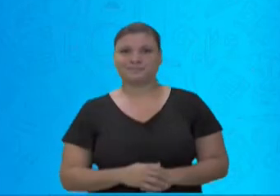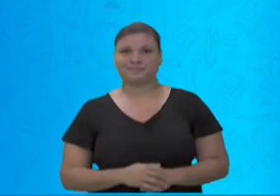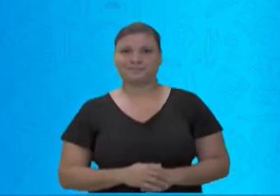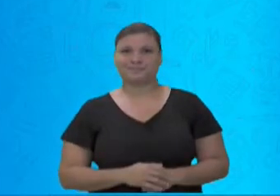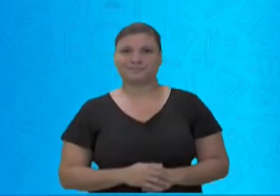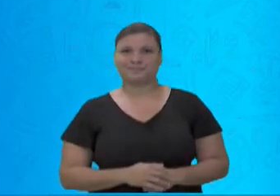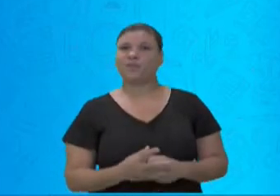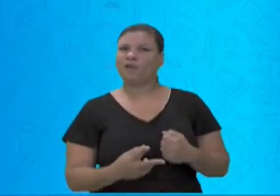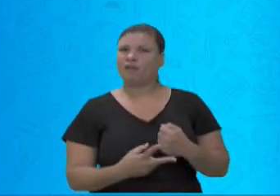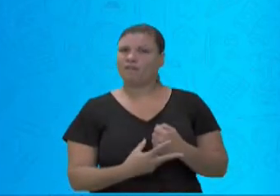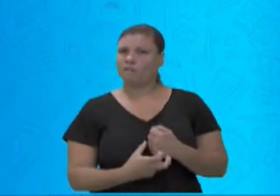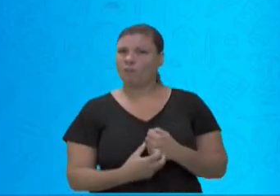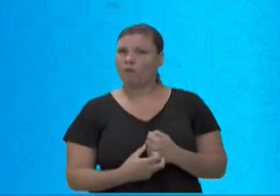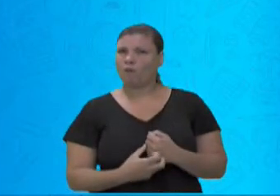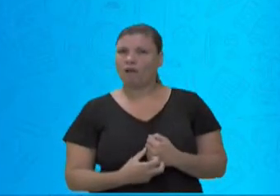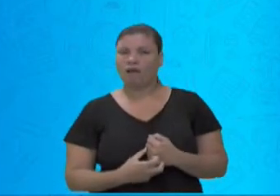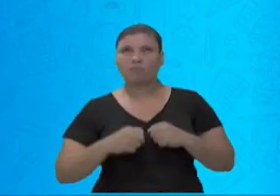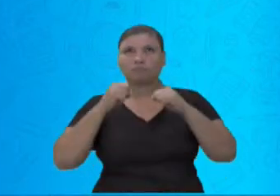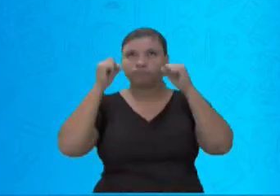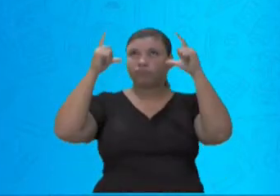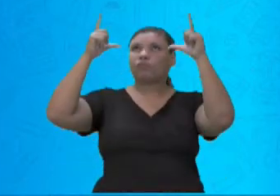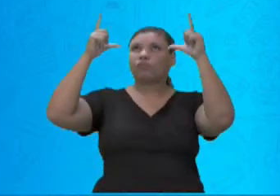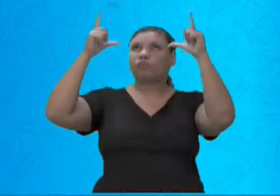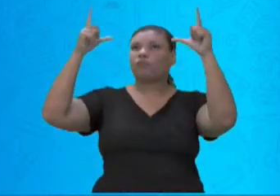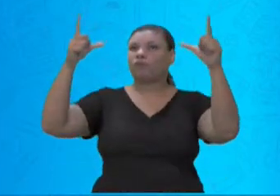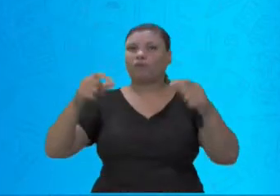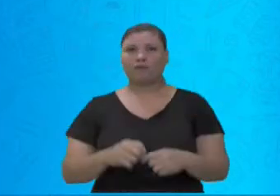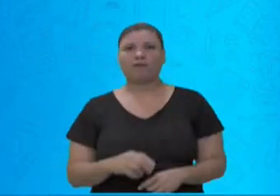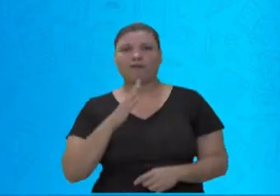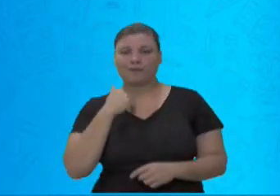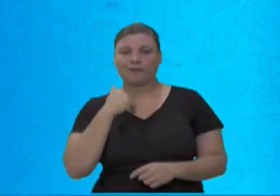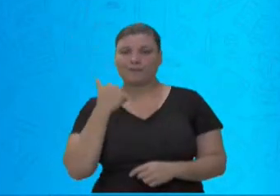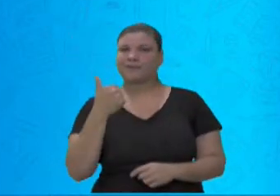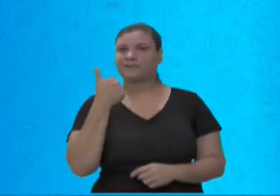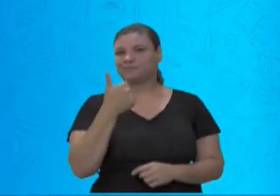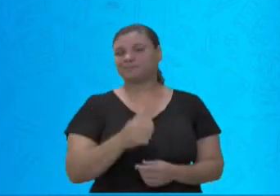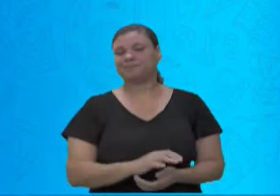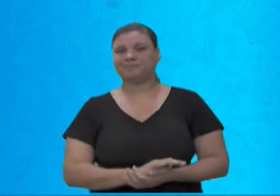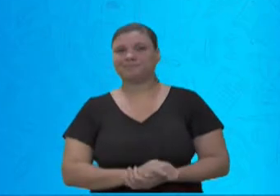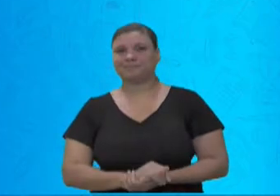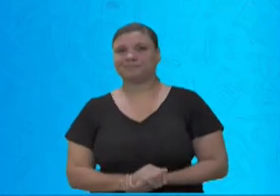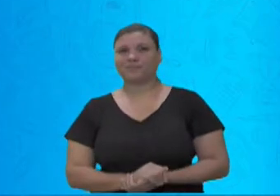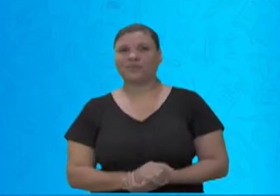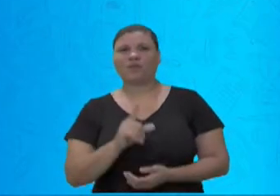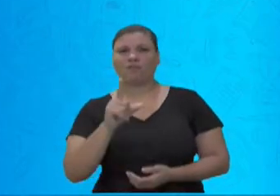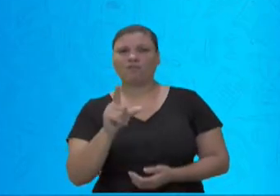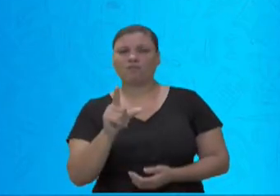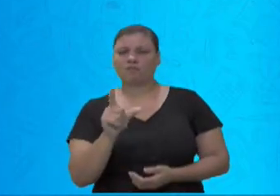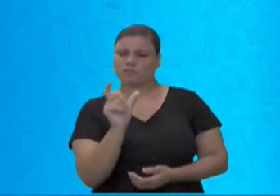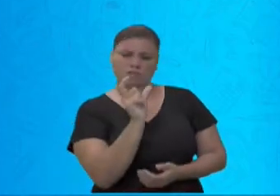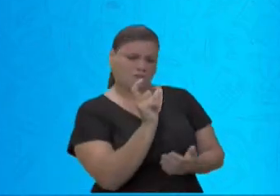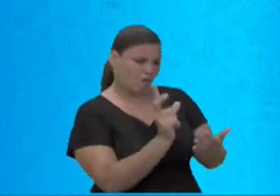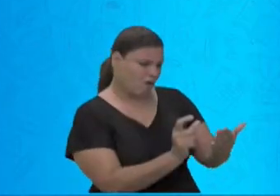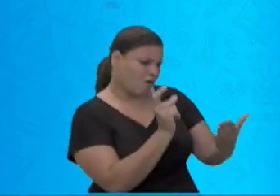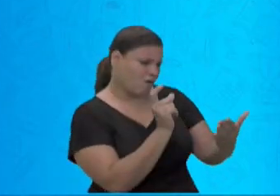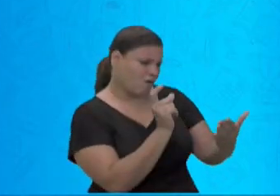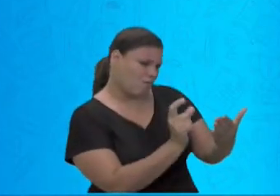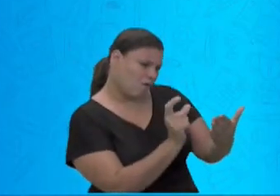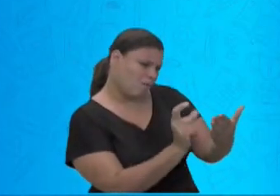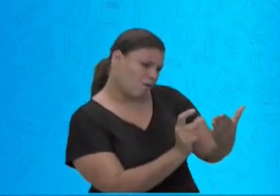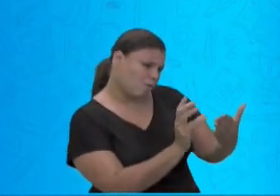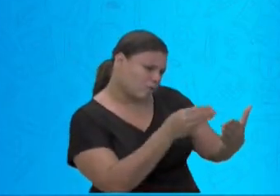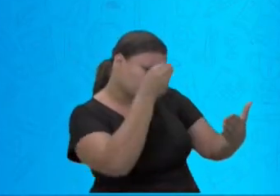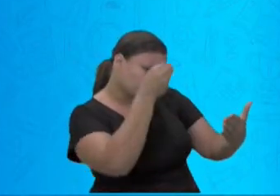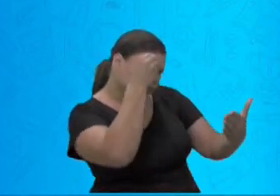vocabulário. E aí, claro que você fica tão habituado a ver aquela palavra, você registra de maneira visual,